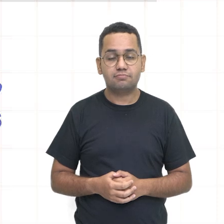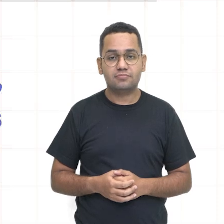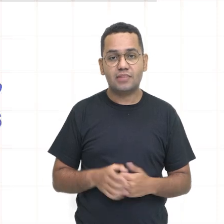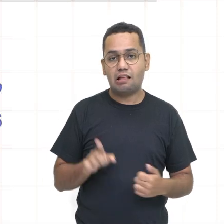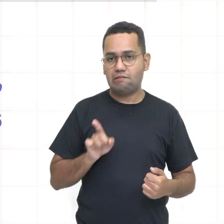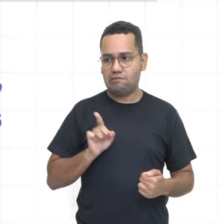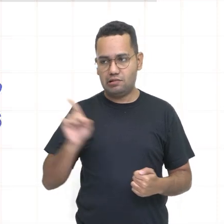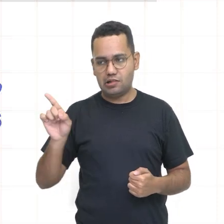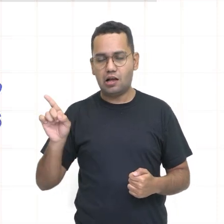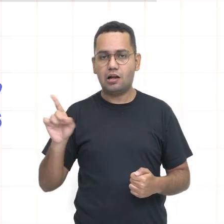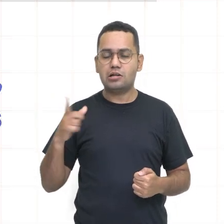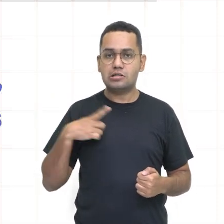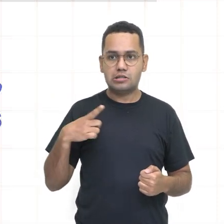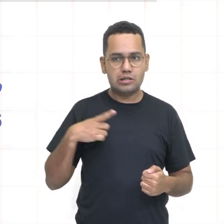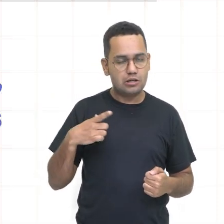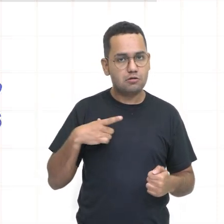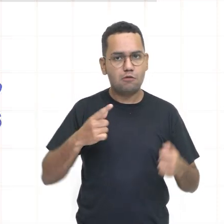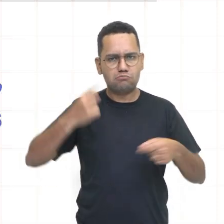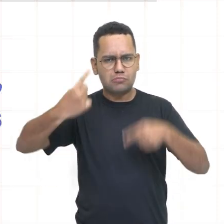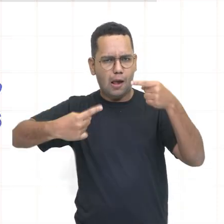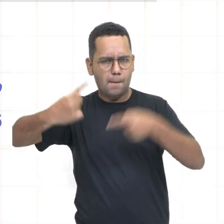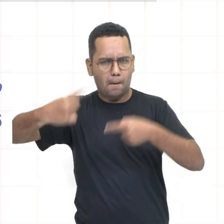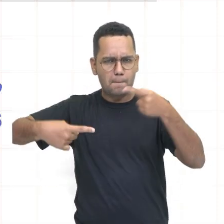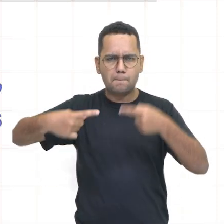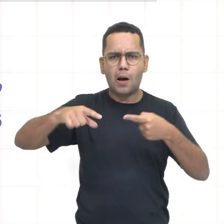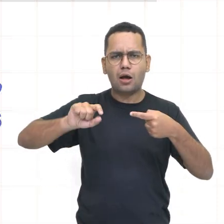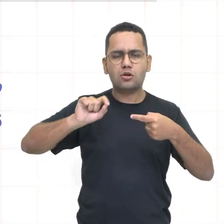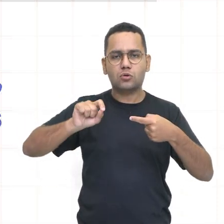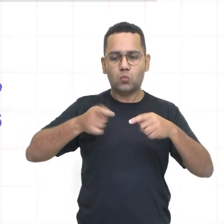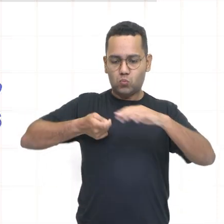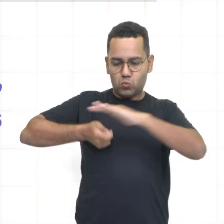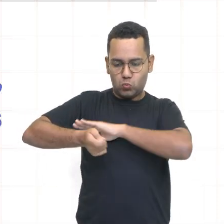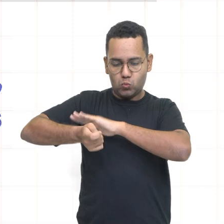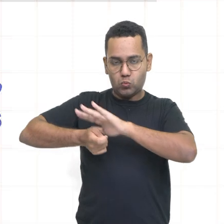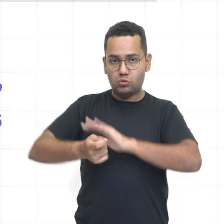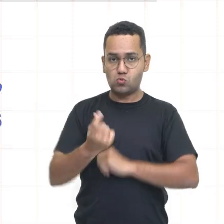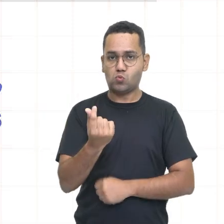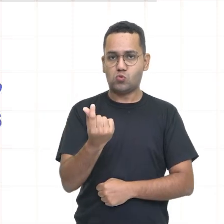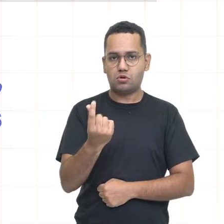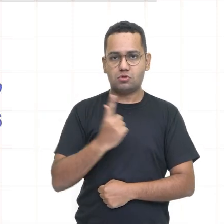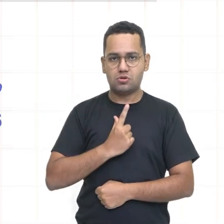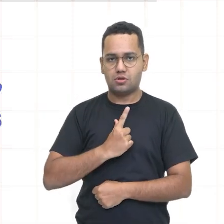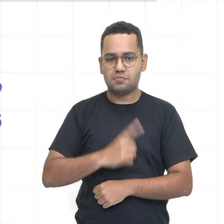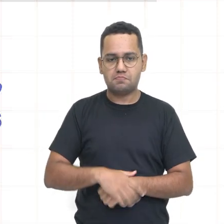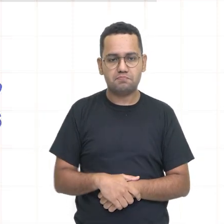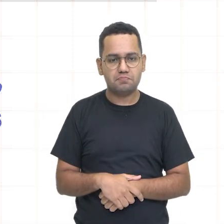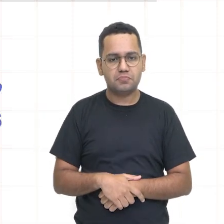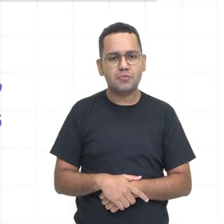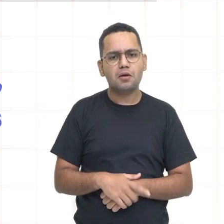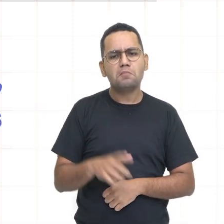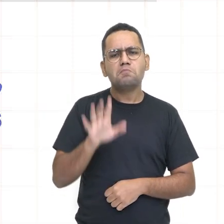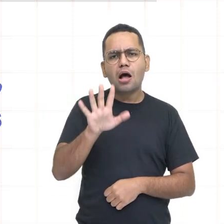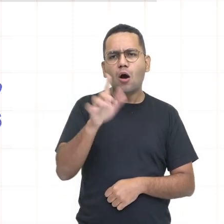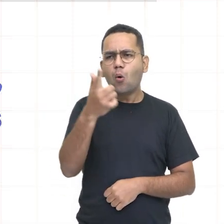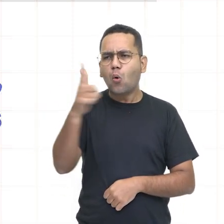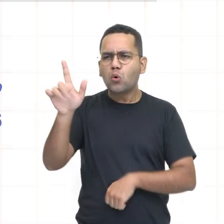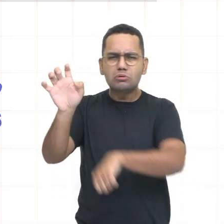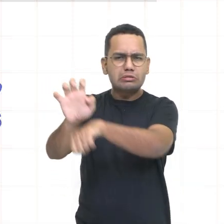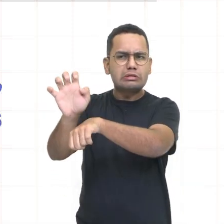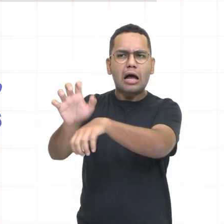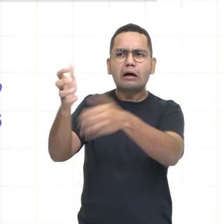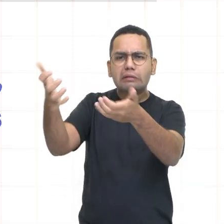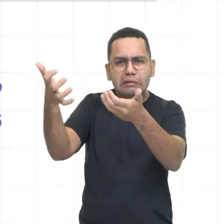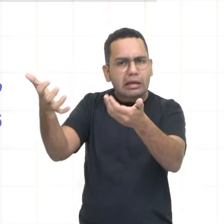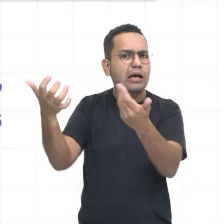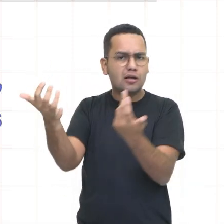grandes polêmicas em relação ao incentivo fiscal que ela recebe, que muitos estados lutam até hoje, mas o